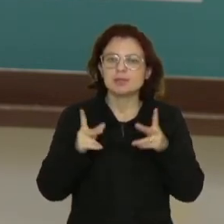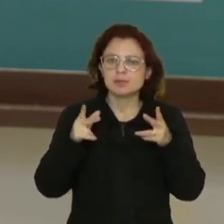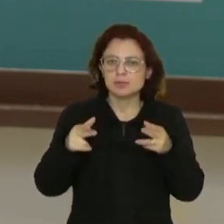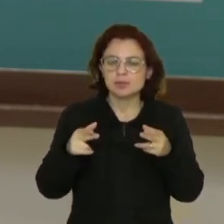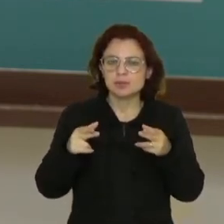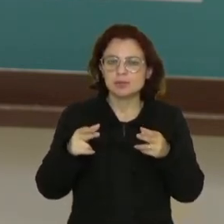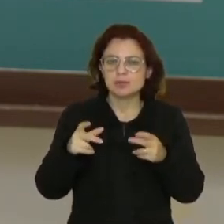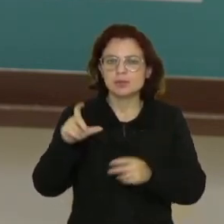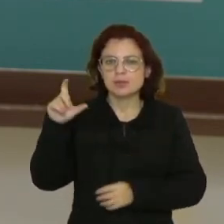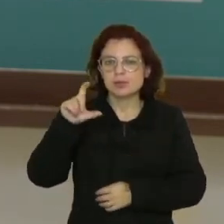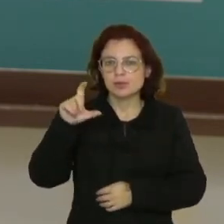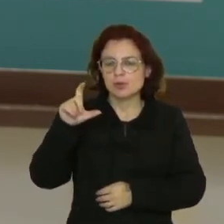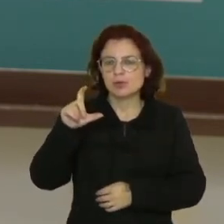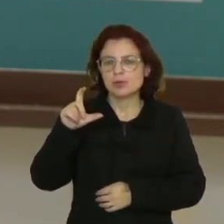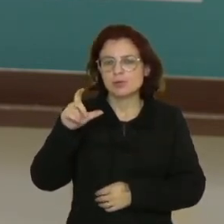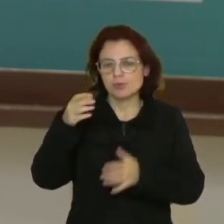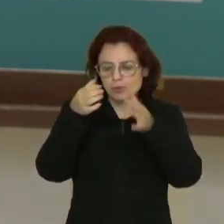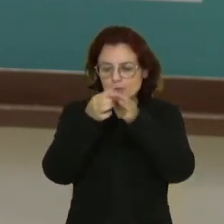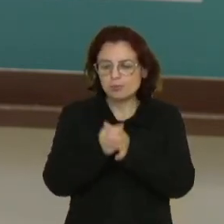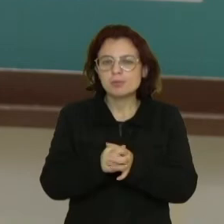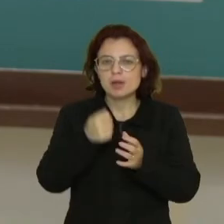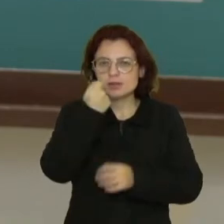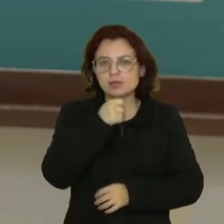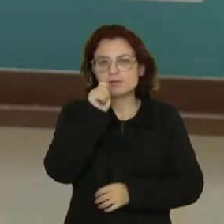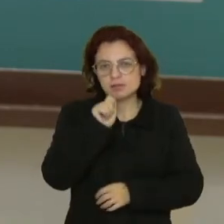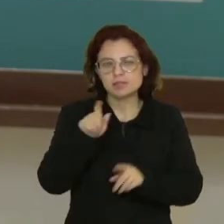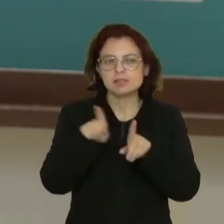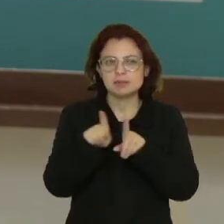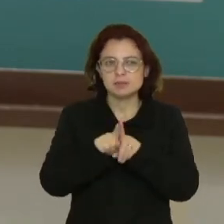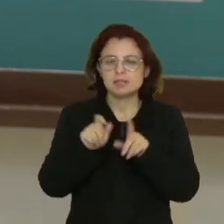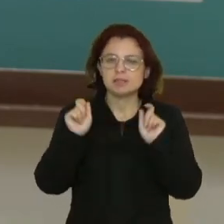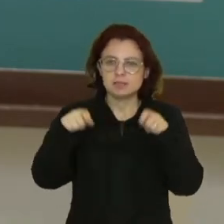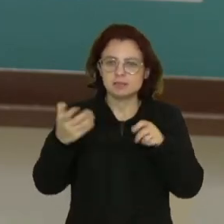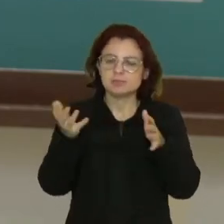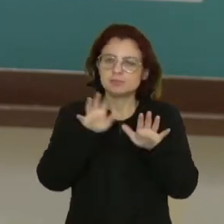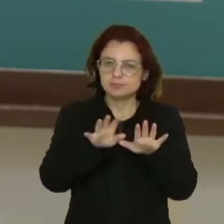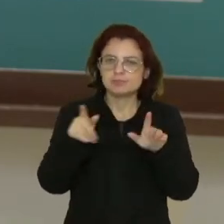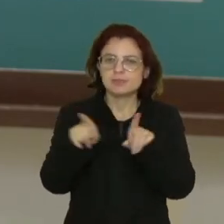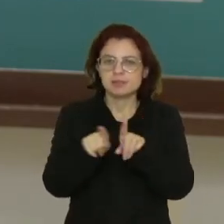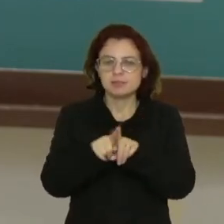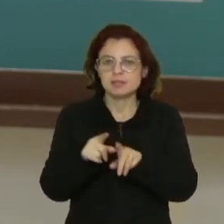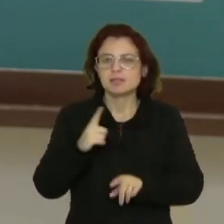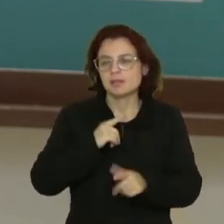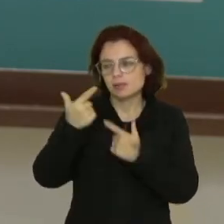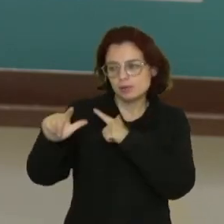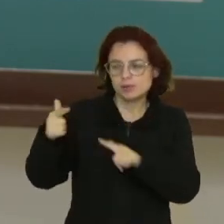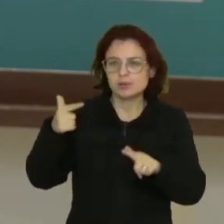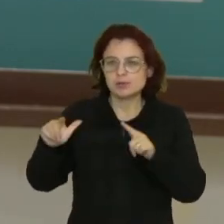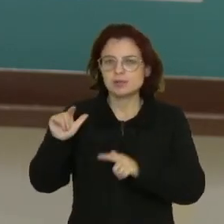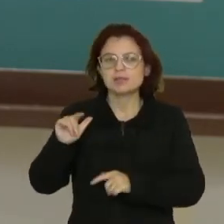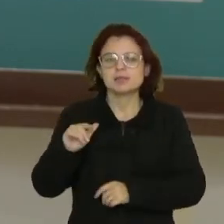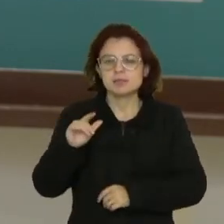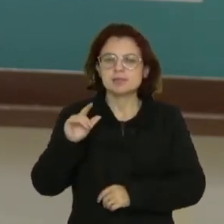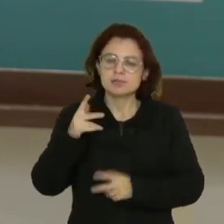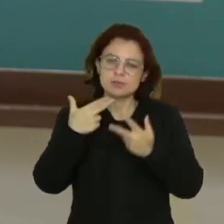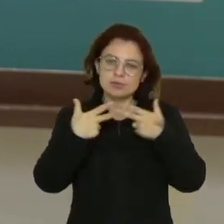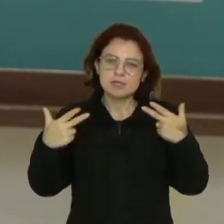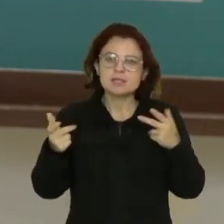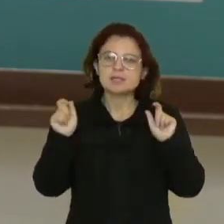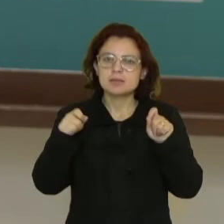a do cone da base do soro o pote aplicado existe outro também embalagem